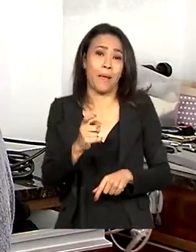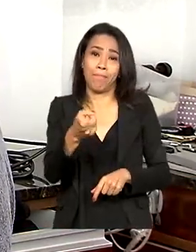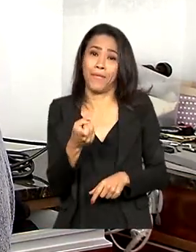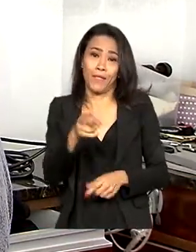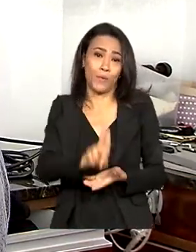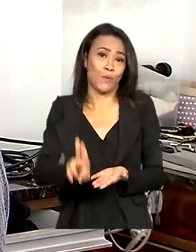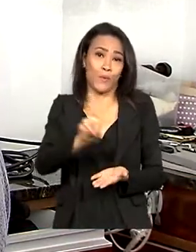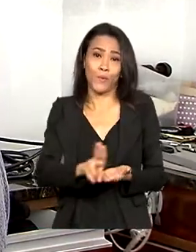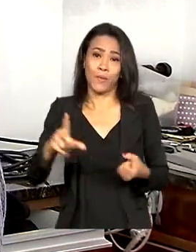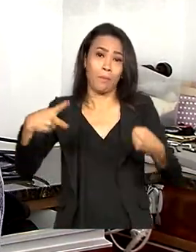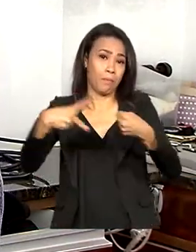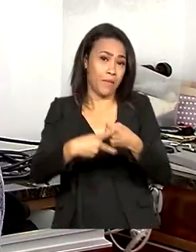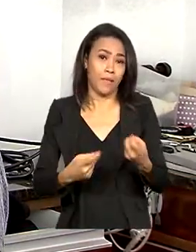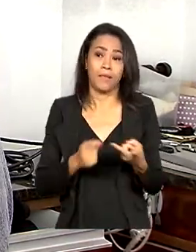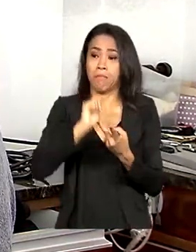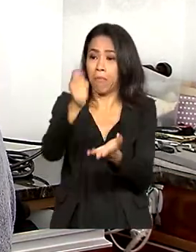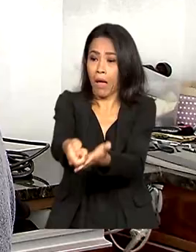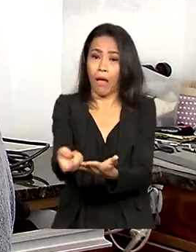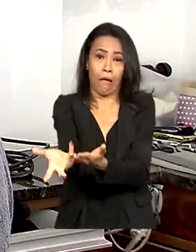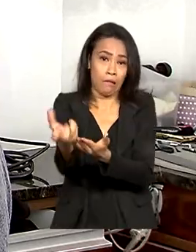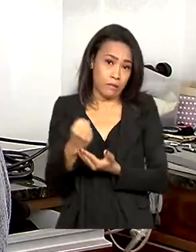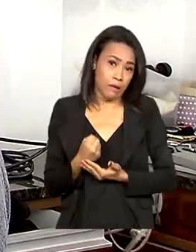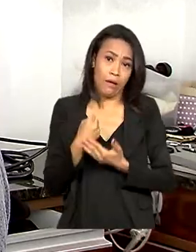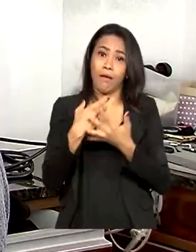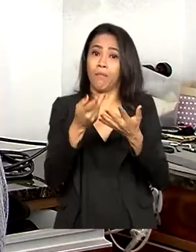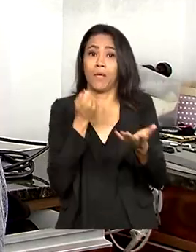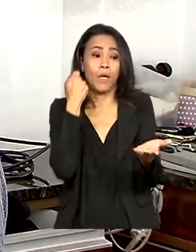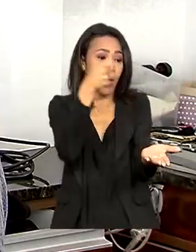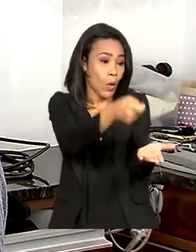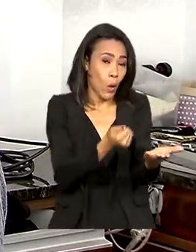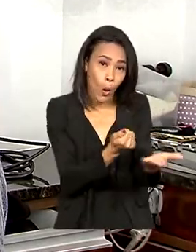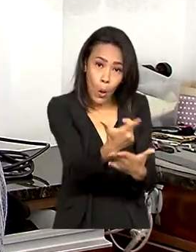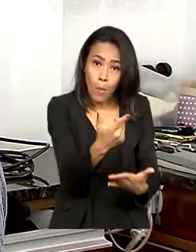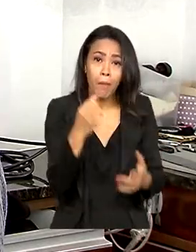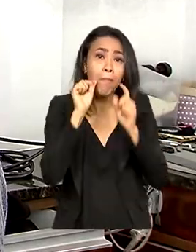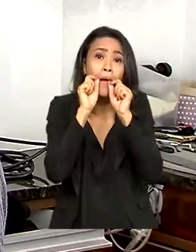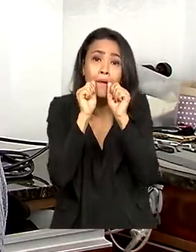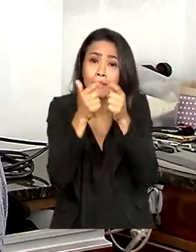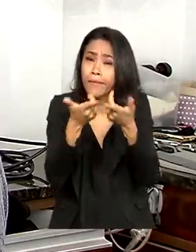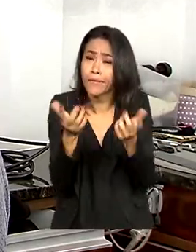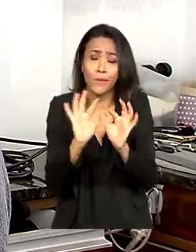é piques cliente paga com P que você paga o contexto você compra balinha com picos né então tudo é